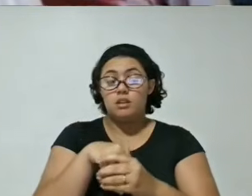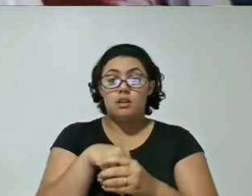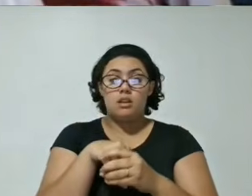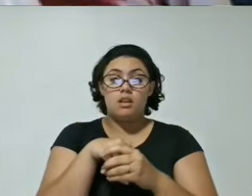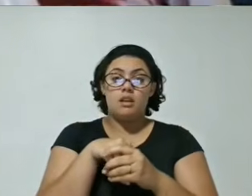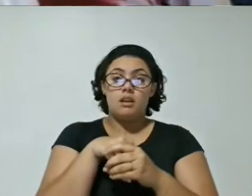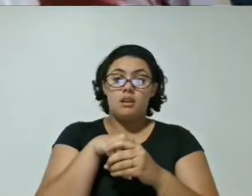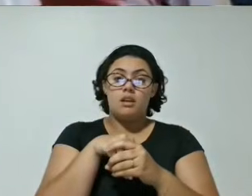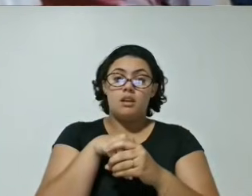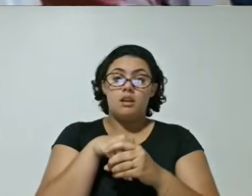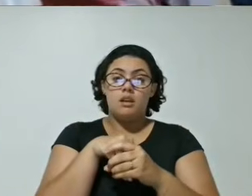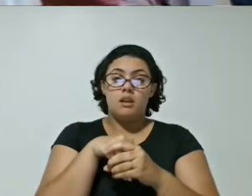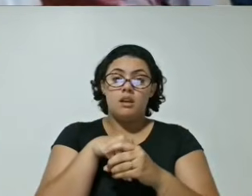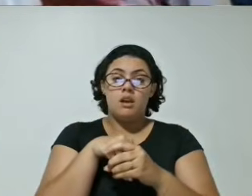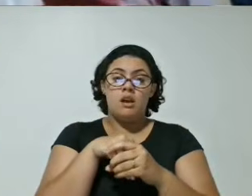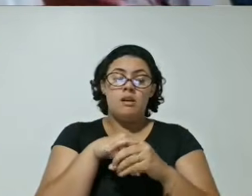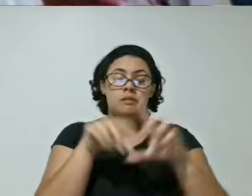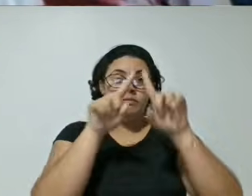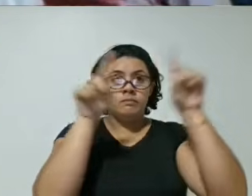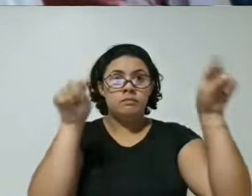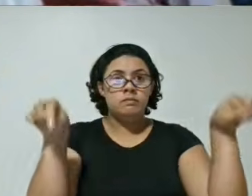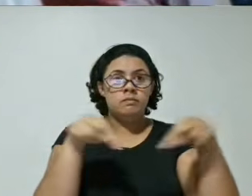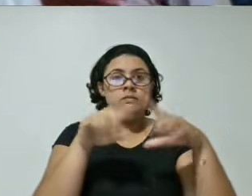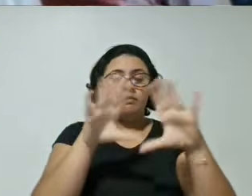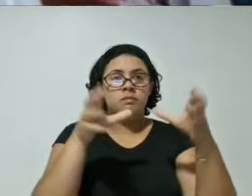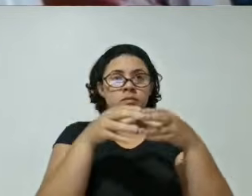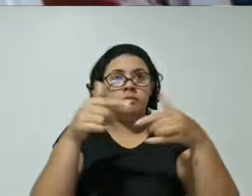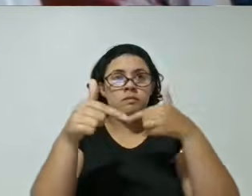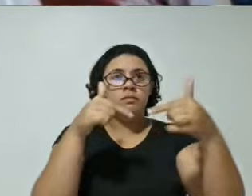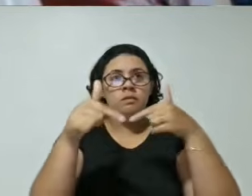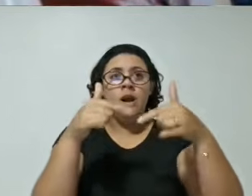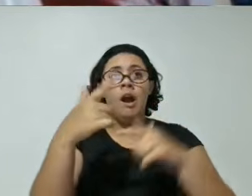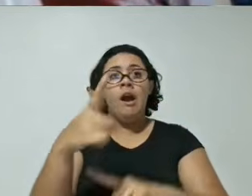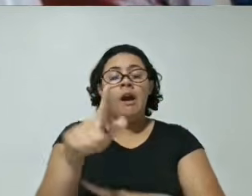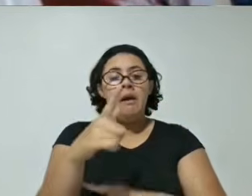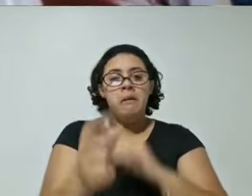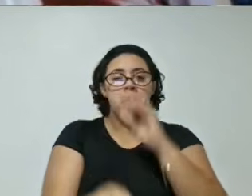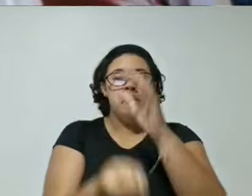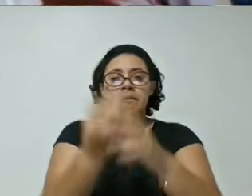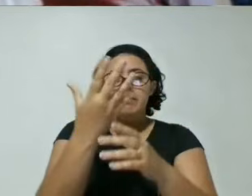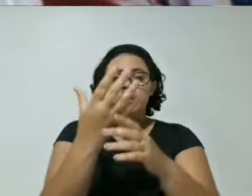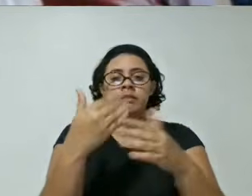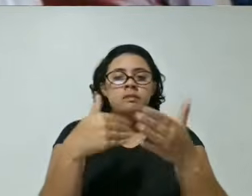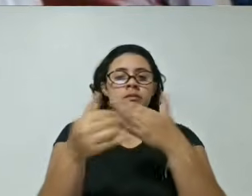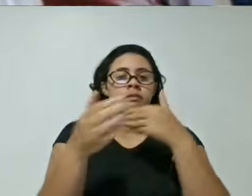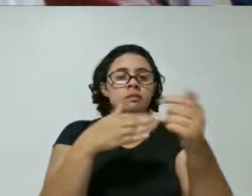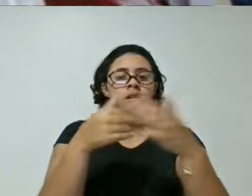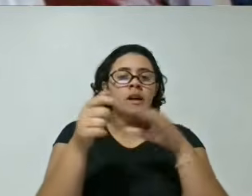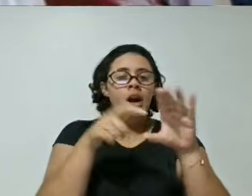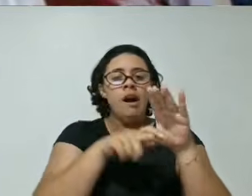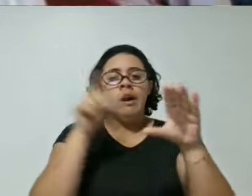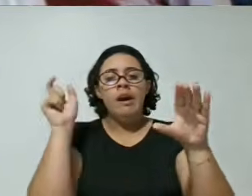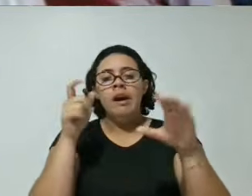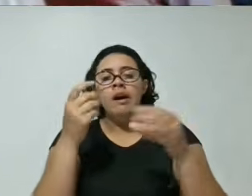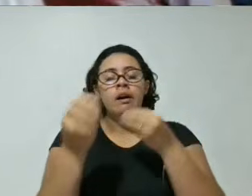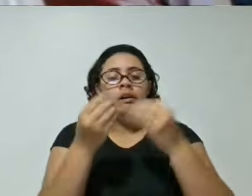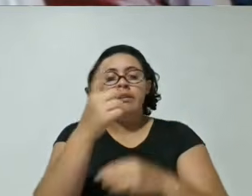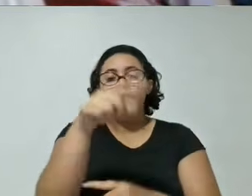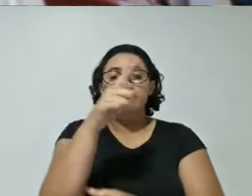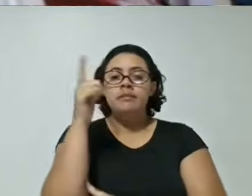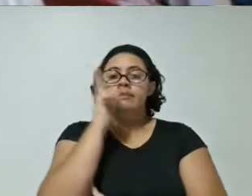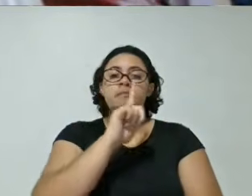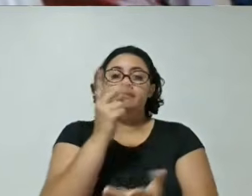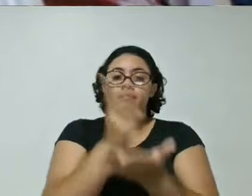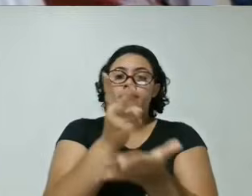dentro do quadro da equipe, né, que aí já não tem o produtor. Mas, independente disso, como que vocês conseguiram